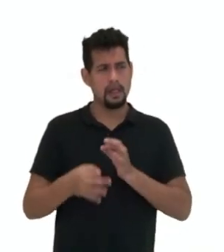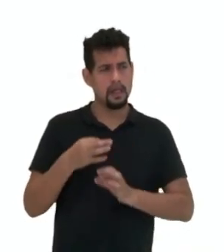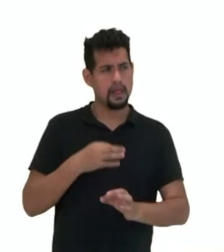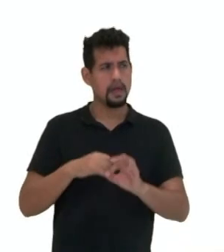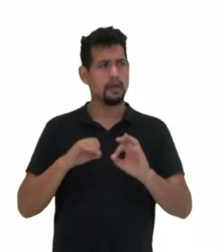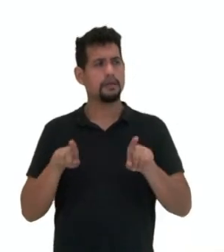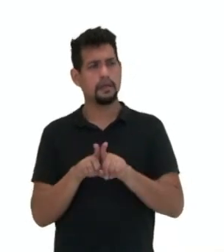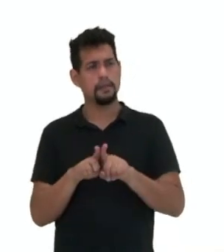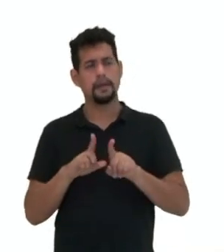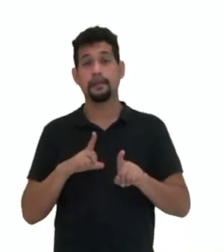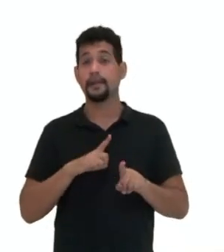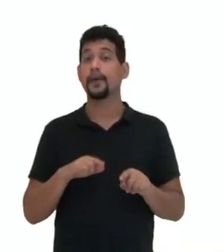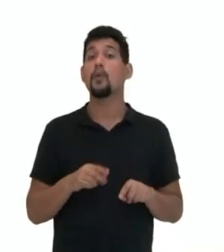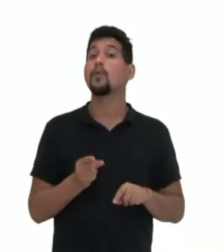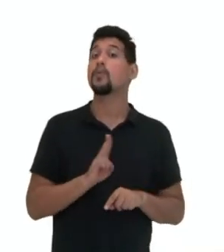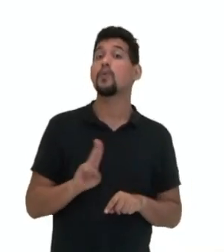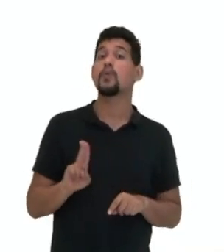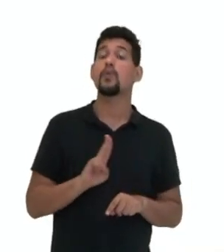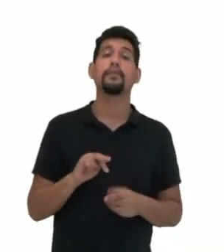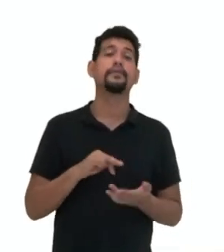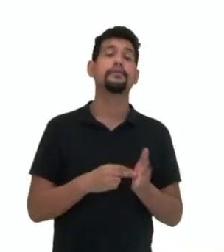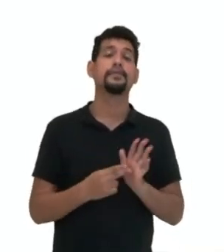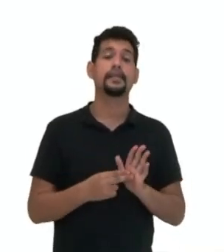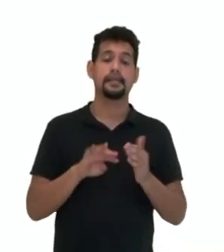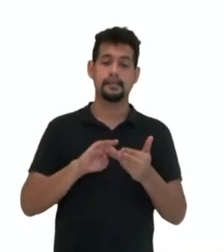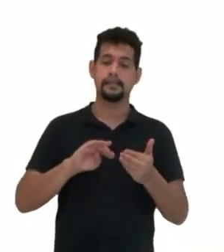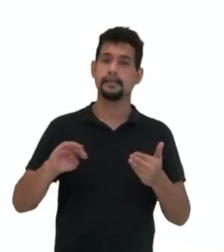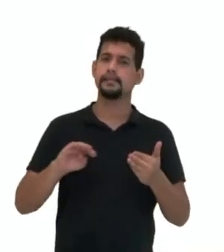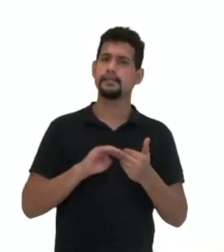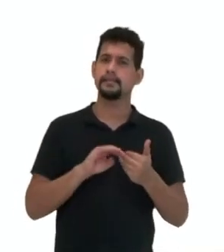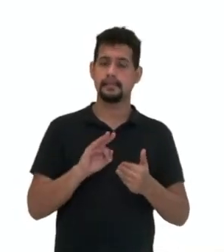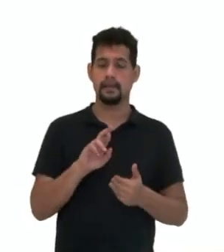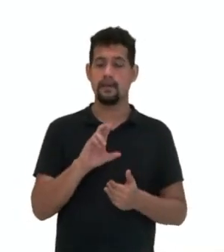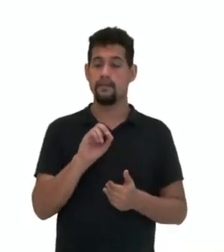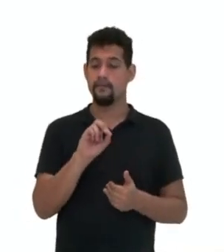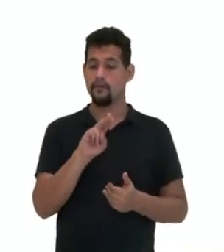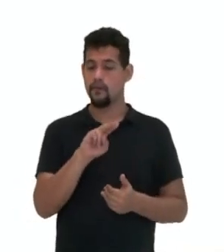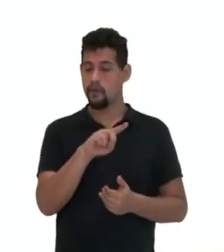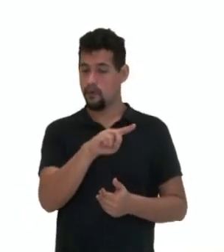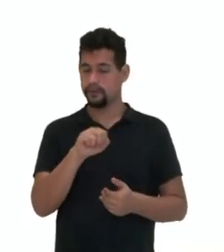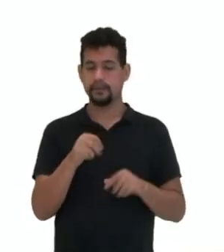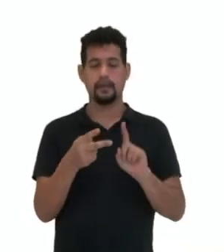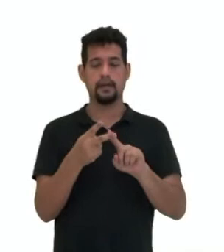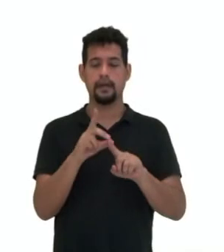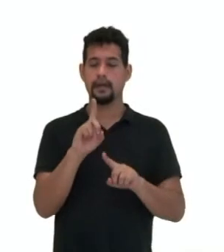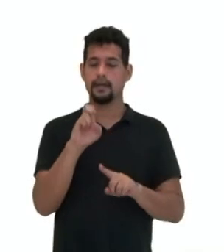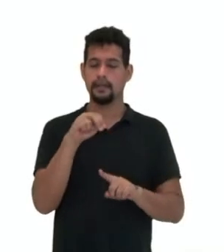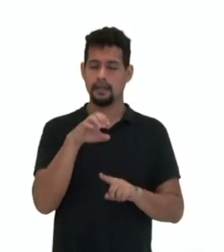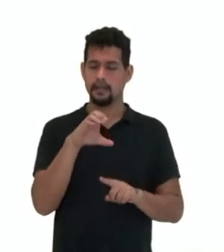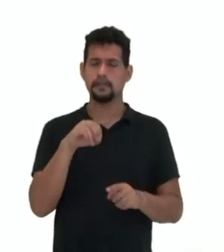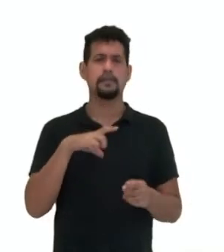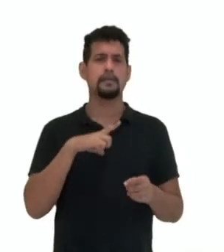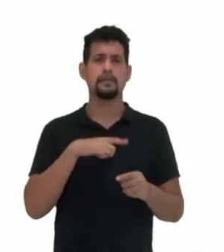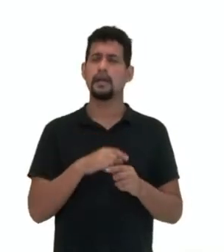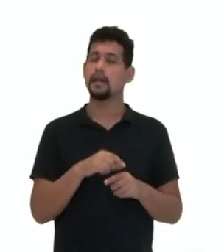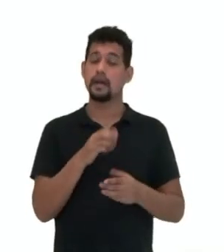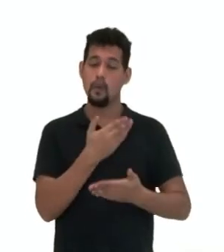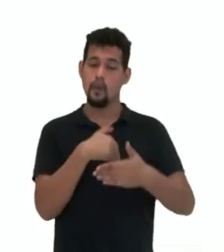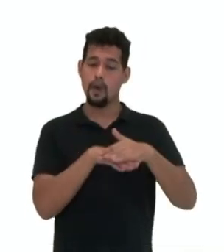né, o tecido conjuntivo. O propriamente dito é separado em frouxo e denso. O tecido conjuntival adiposo tem a função de